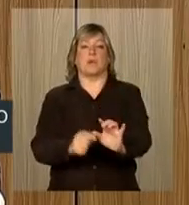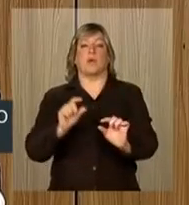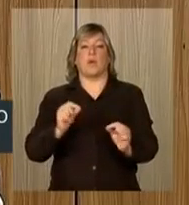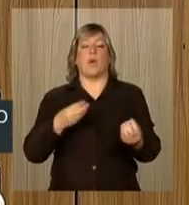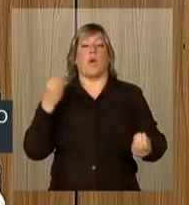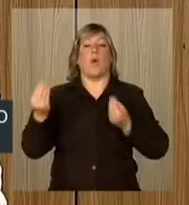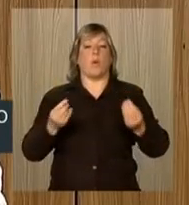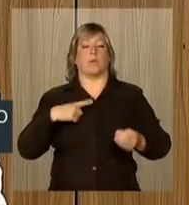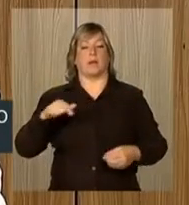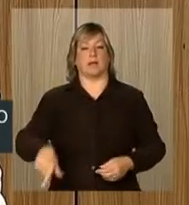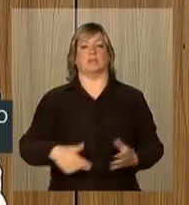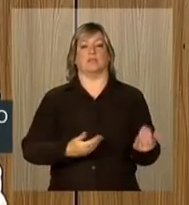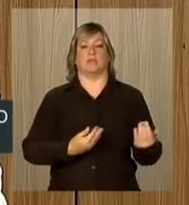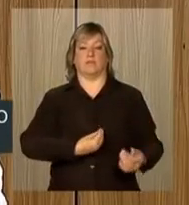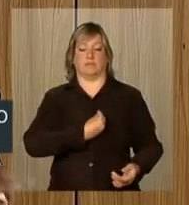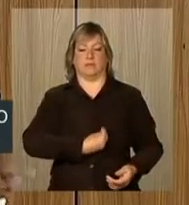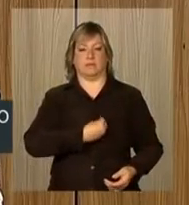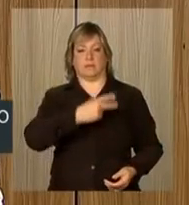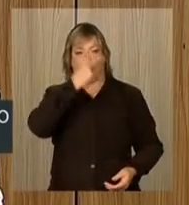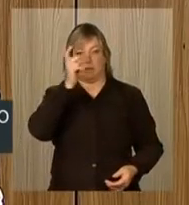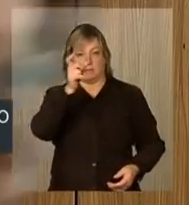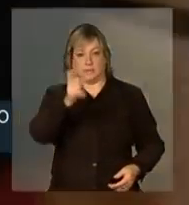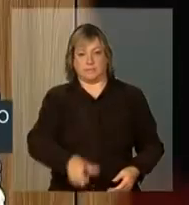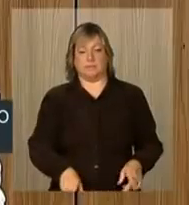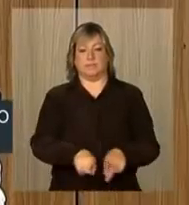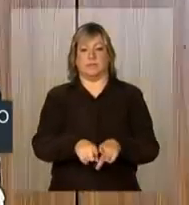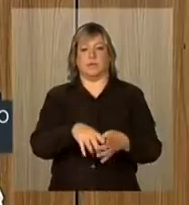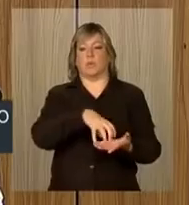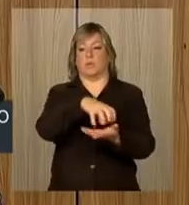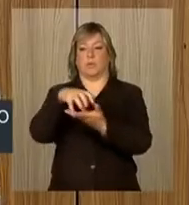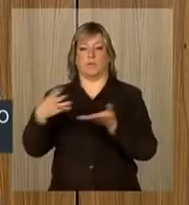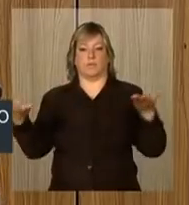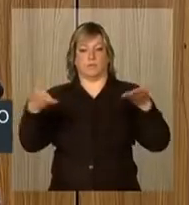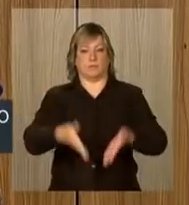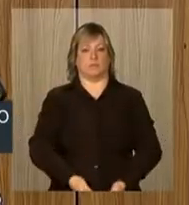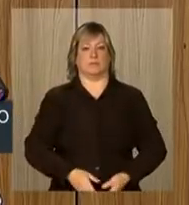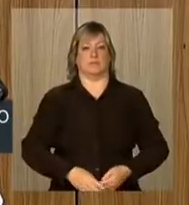juventude viva às pessoas. e entidades presentes.